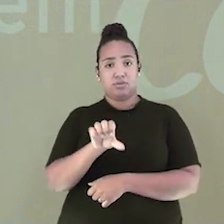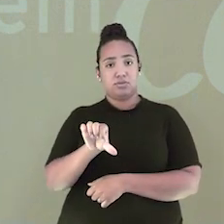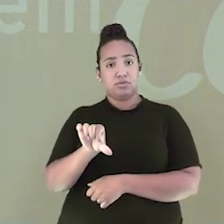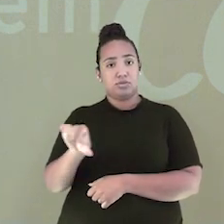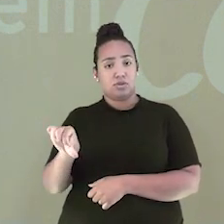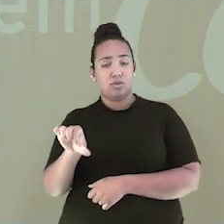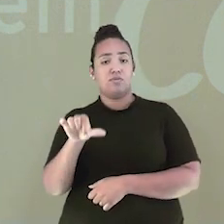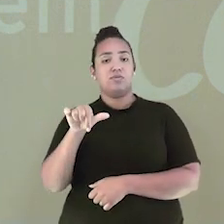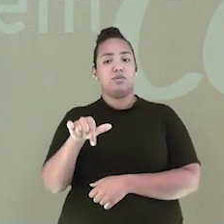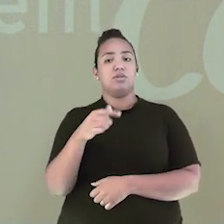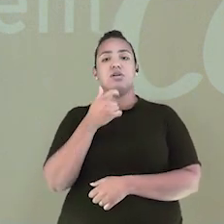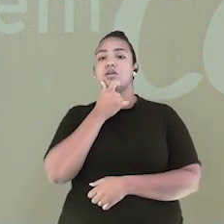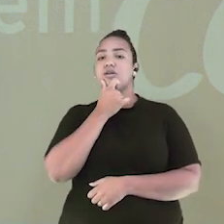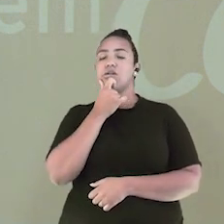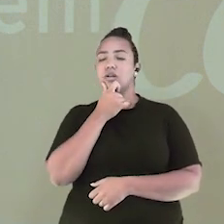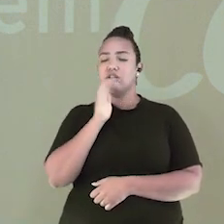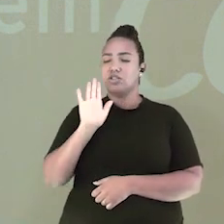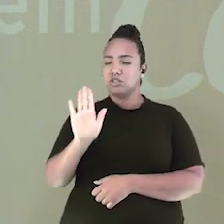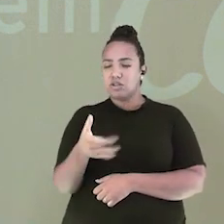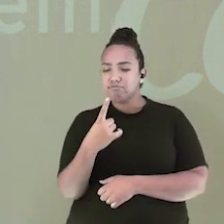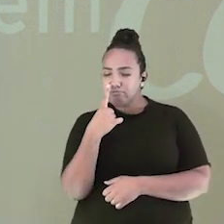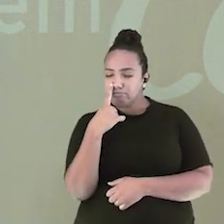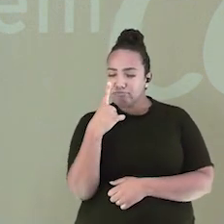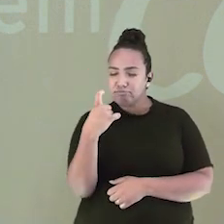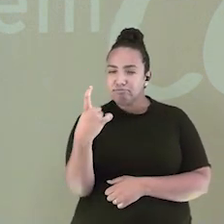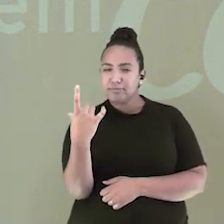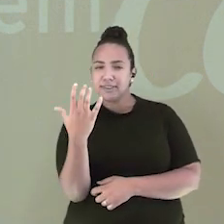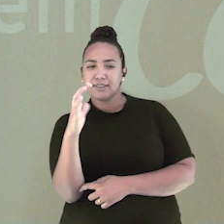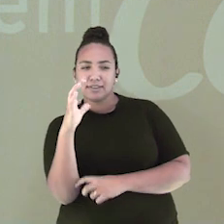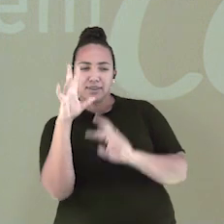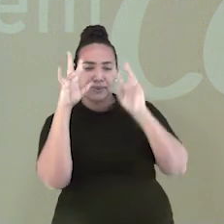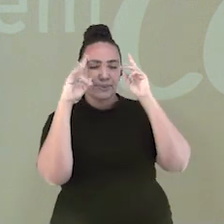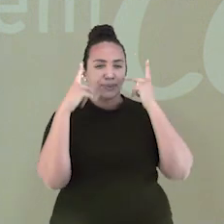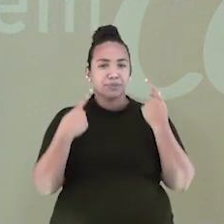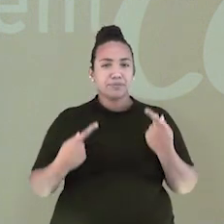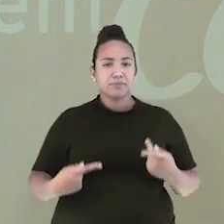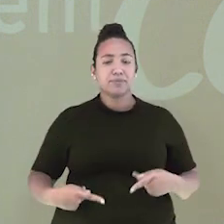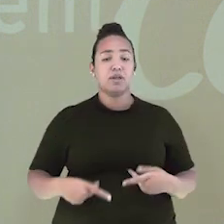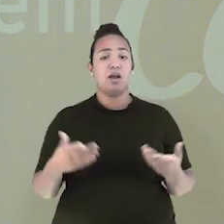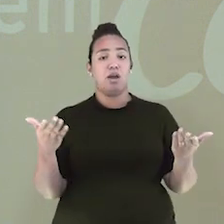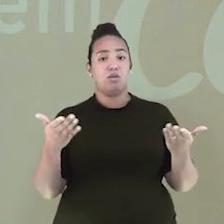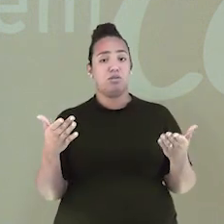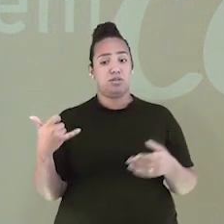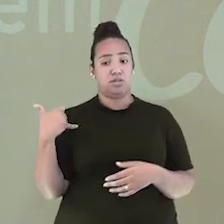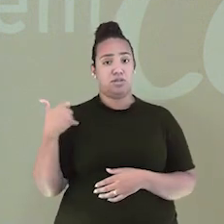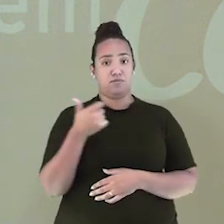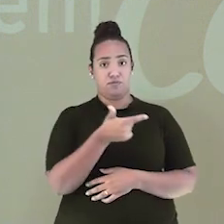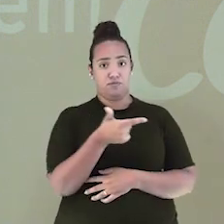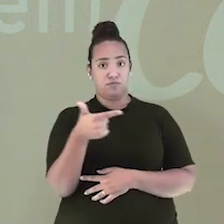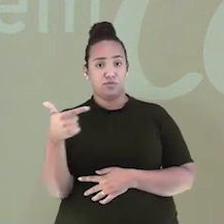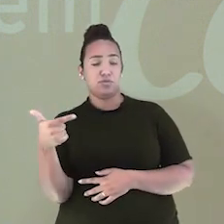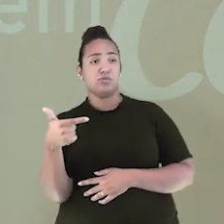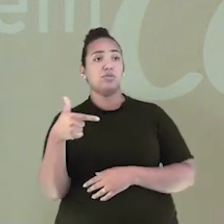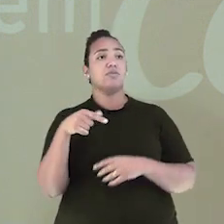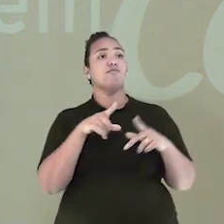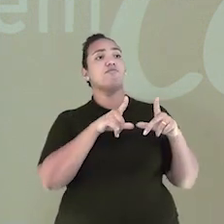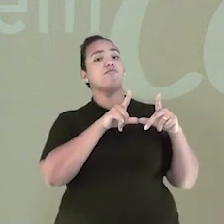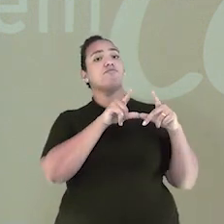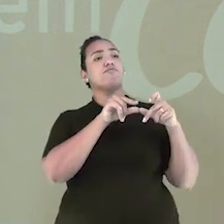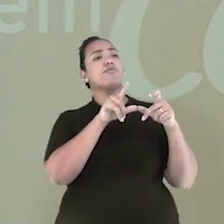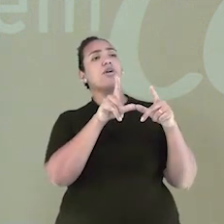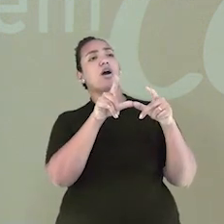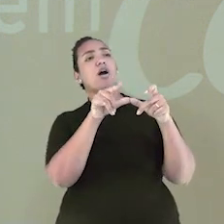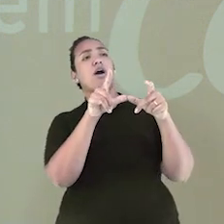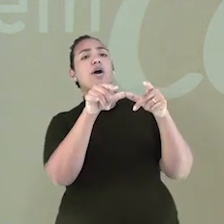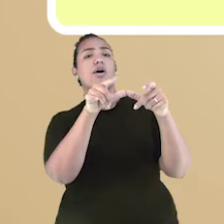pelas ciências naturais. Em 1831, com apenas 22 anos, ele sai para uma expedição que foi um fato marcante